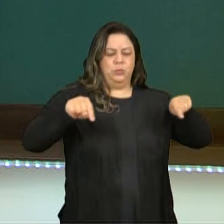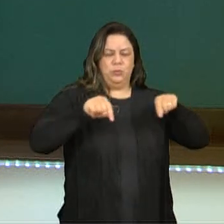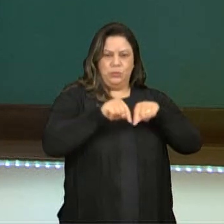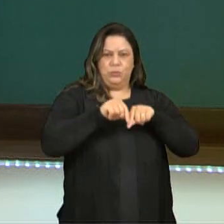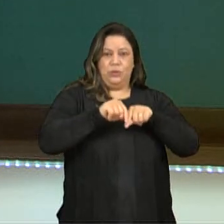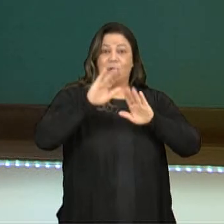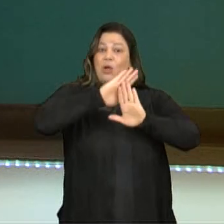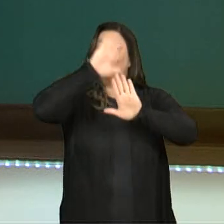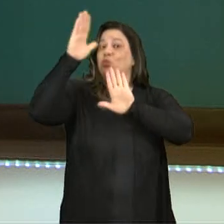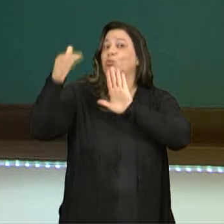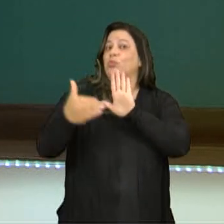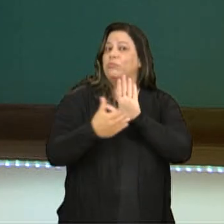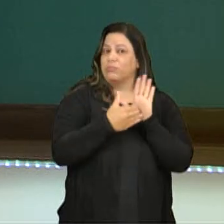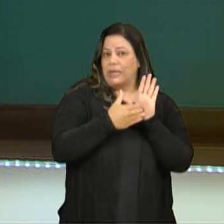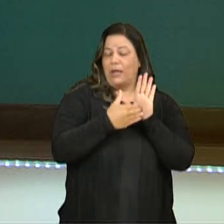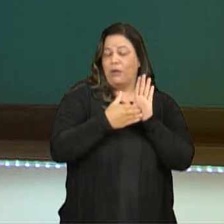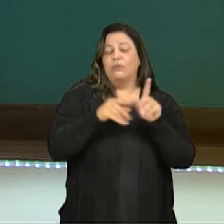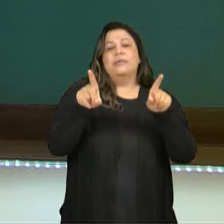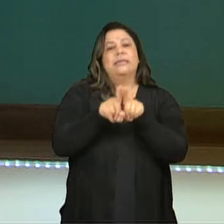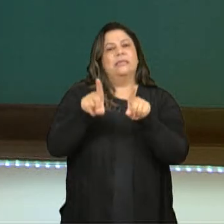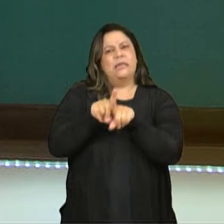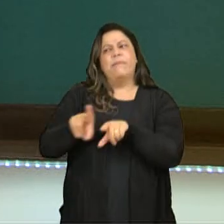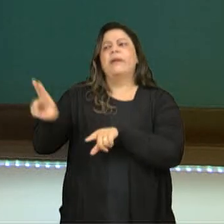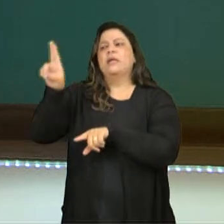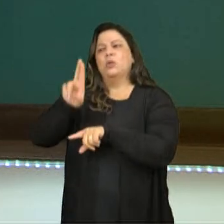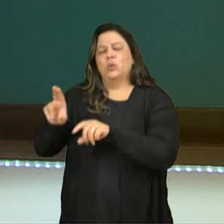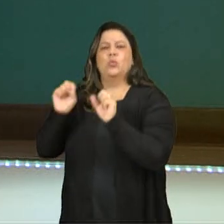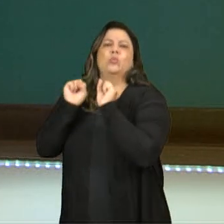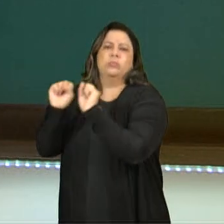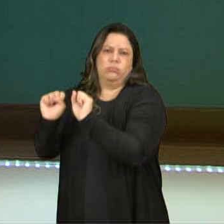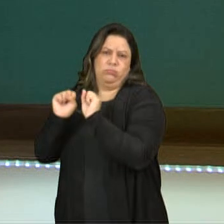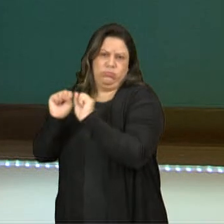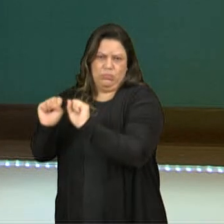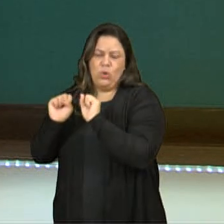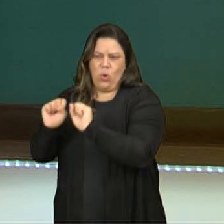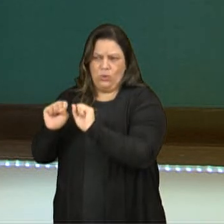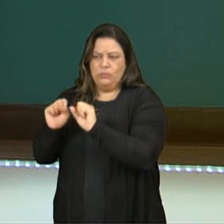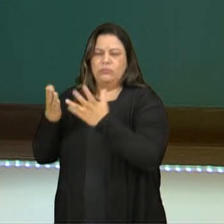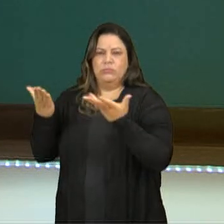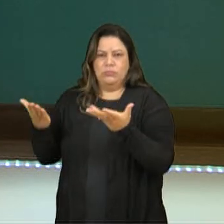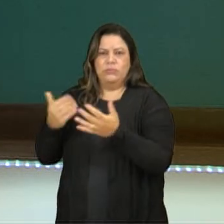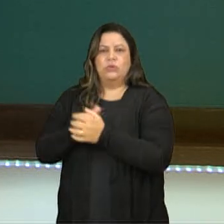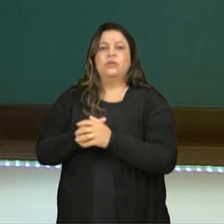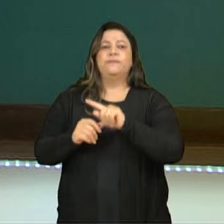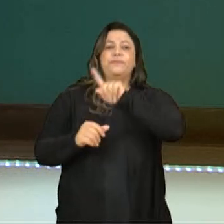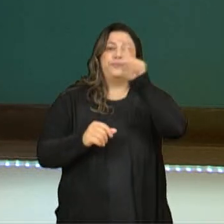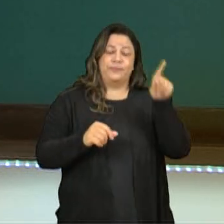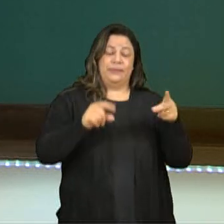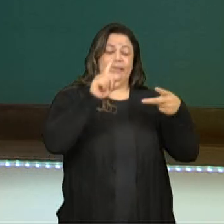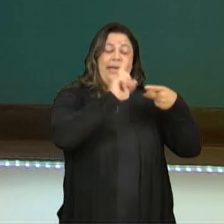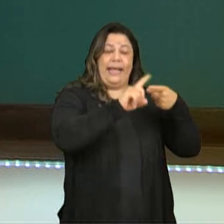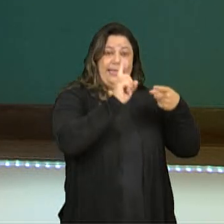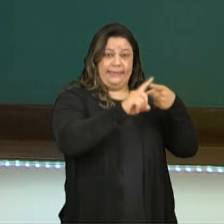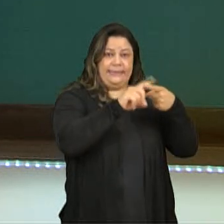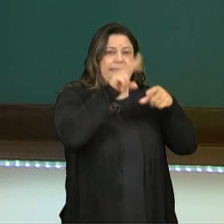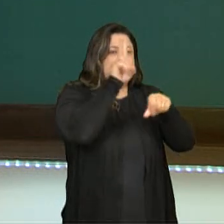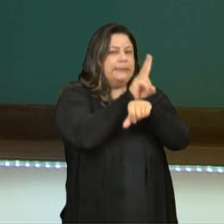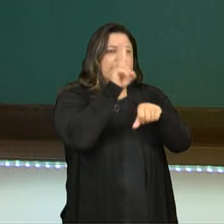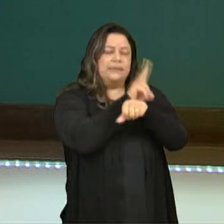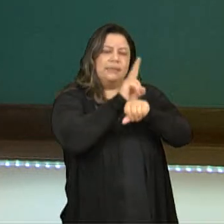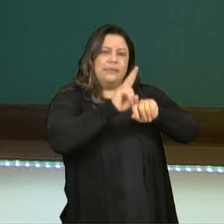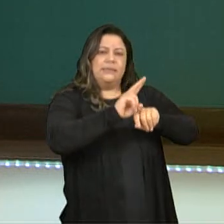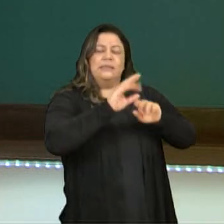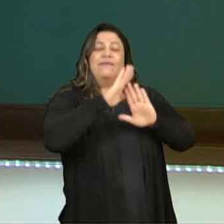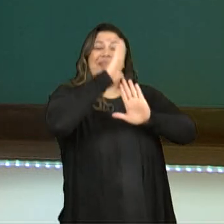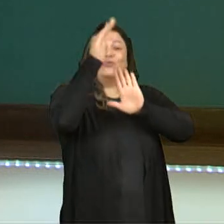integral e unidades de uso sustentável. E as unidades de proteção integral são para preservar totalmente, então